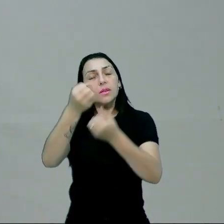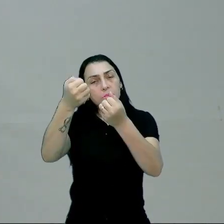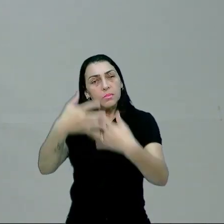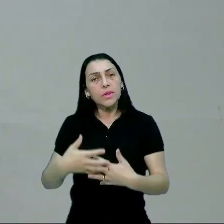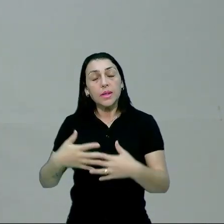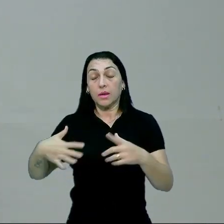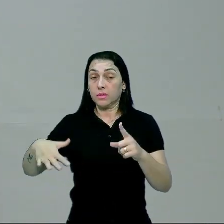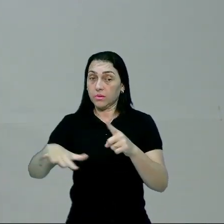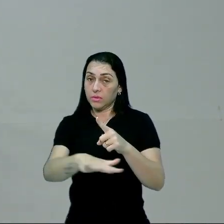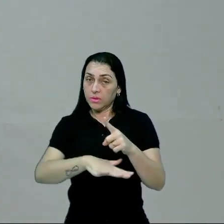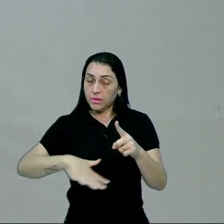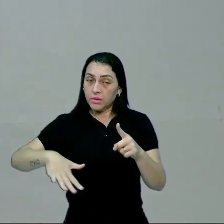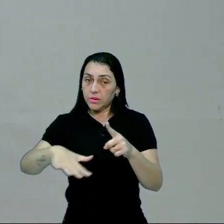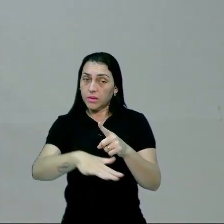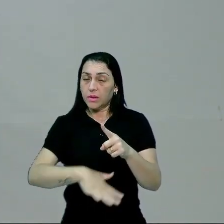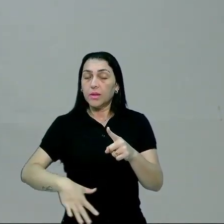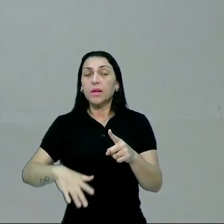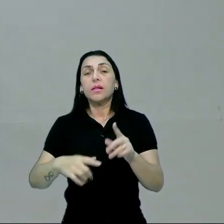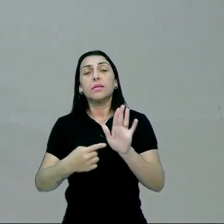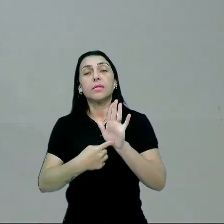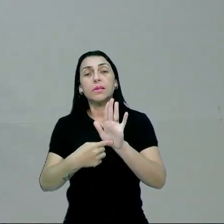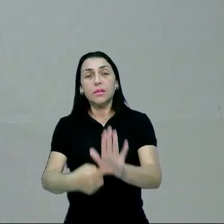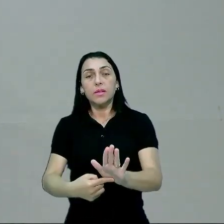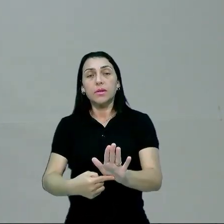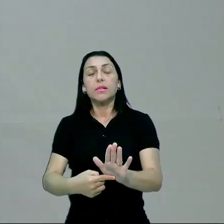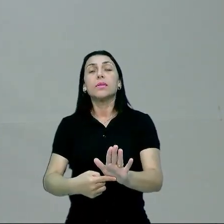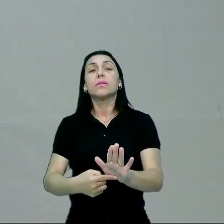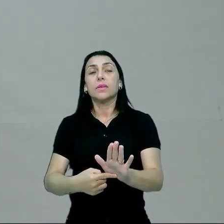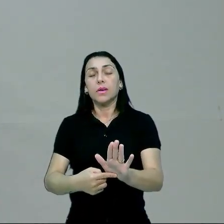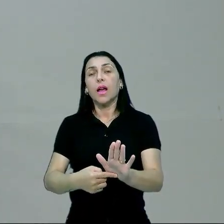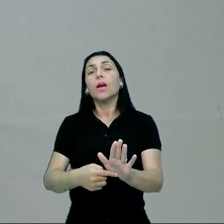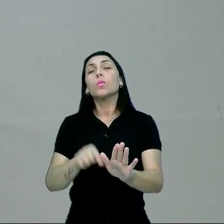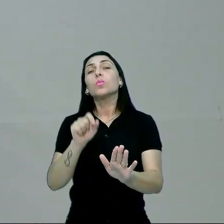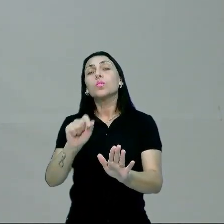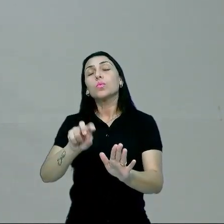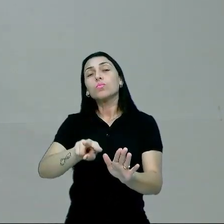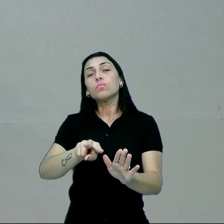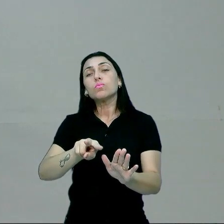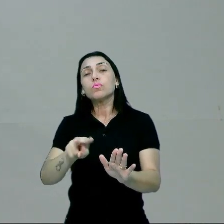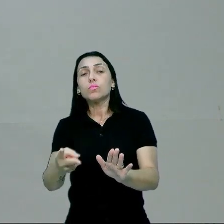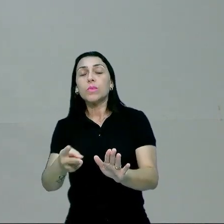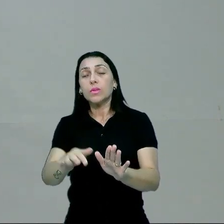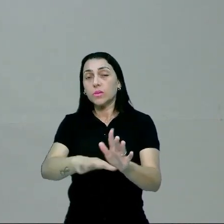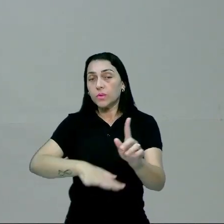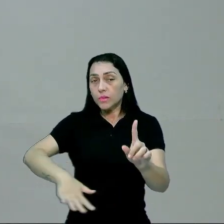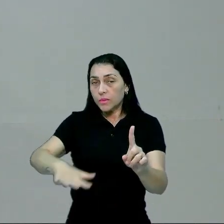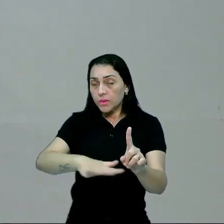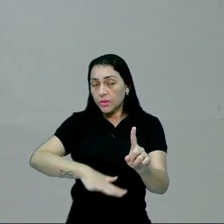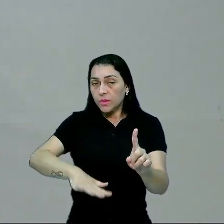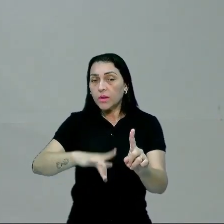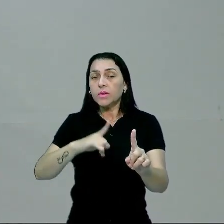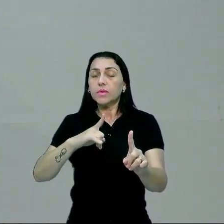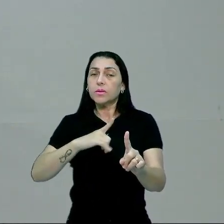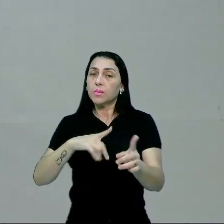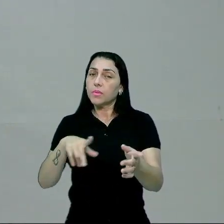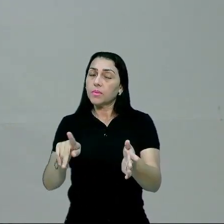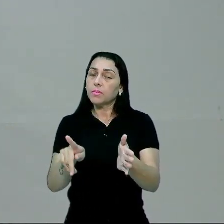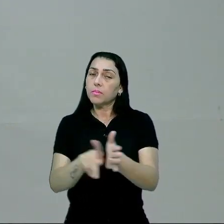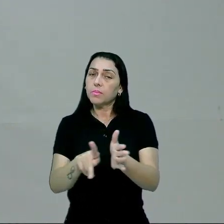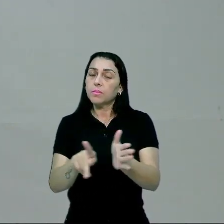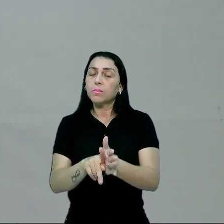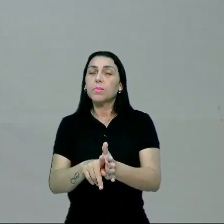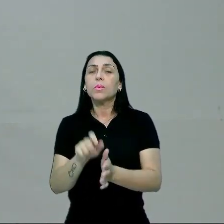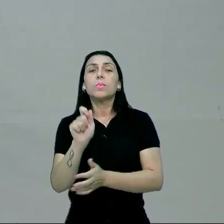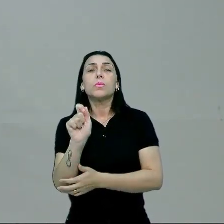a sociedade, ela apresenta as suas contradições. A sociedade, ela possui,